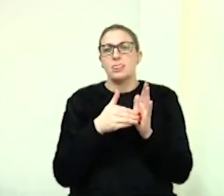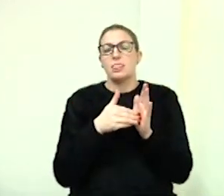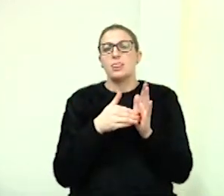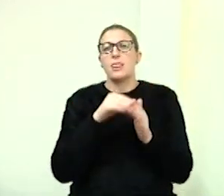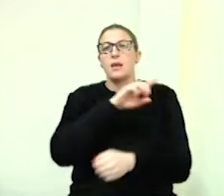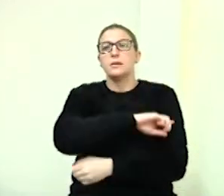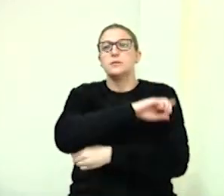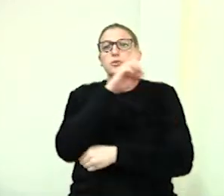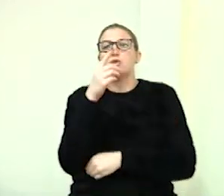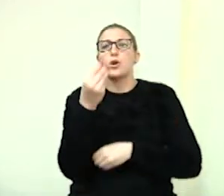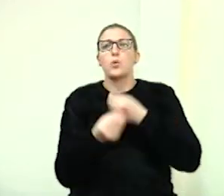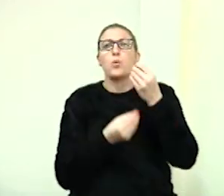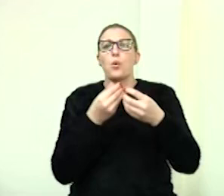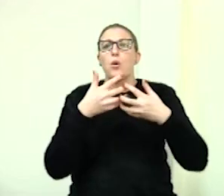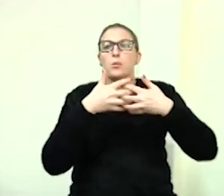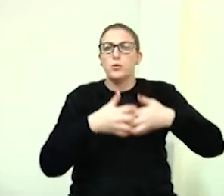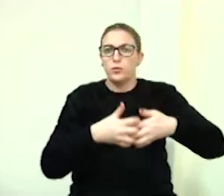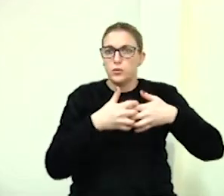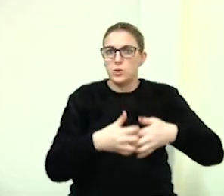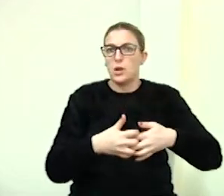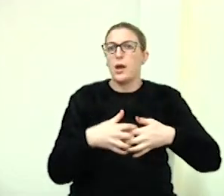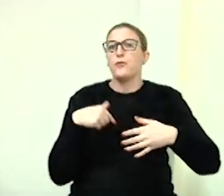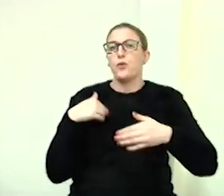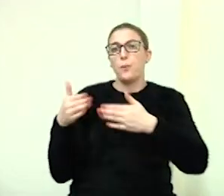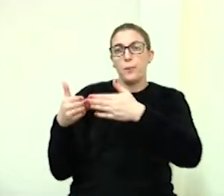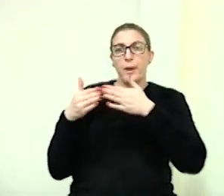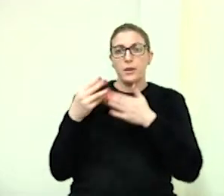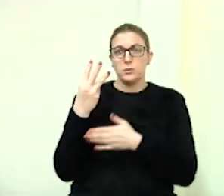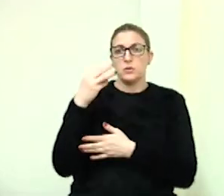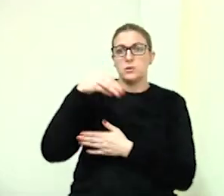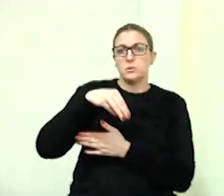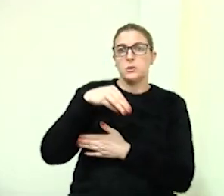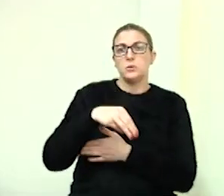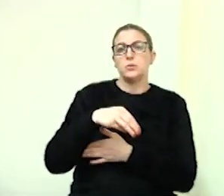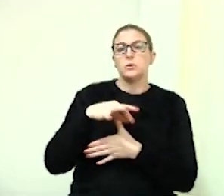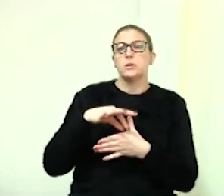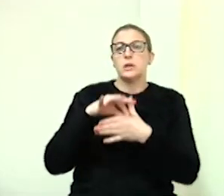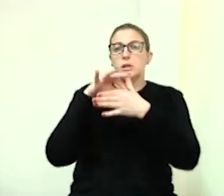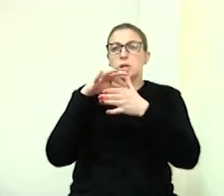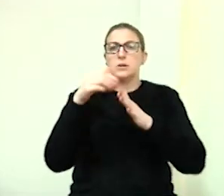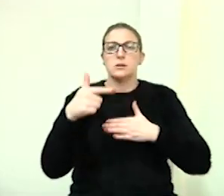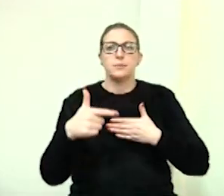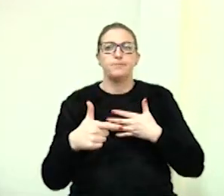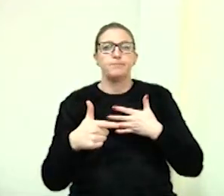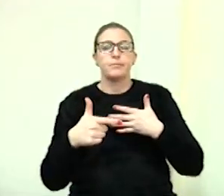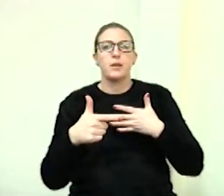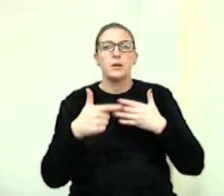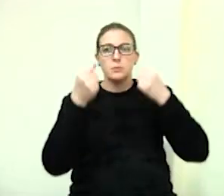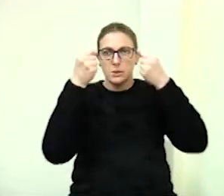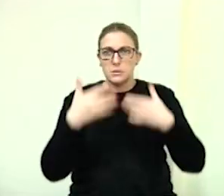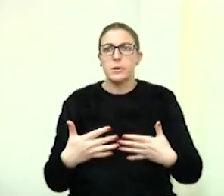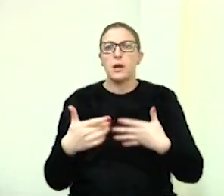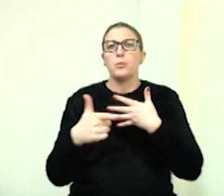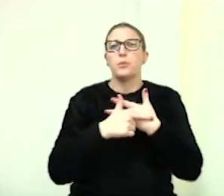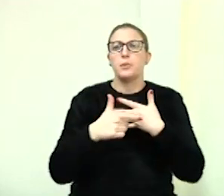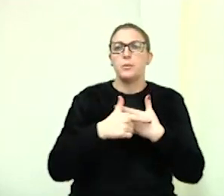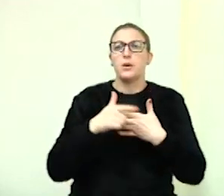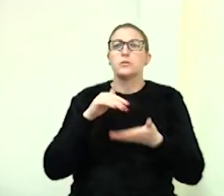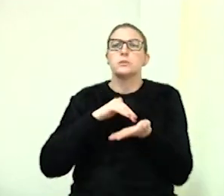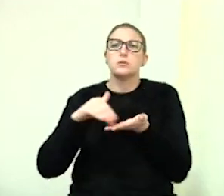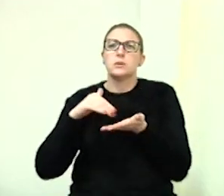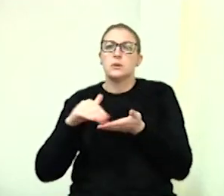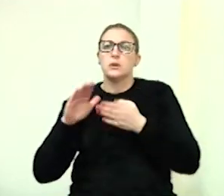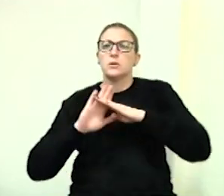deles? E peço meus três minutos de liderança, que não vou ter tempo mesmo, presidente. O papel de uma Secretaria de Assistência Social é